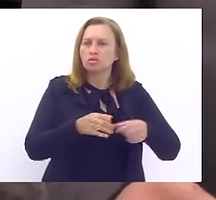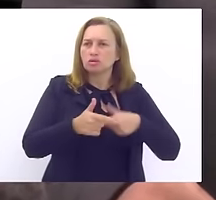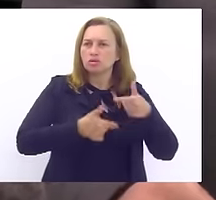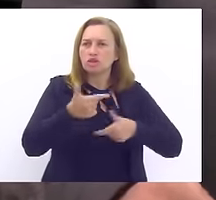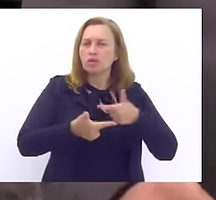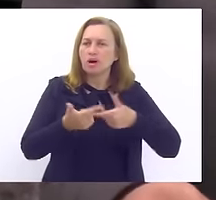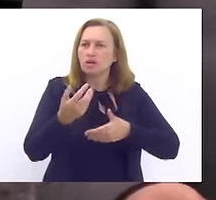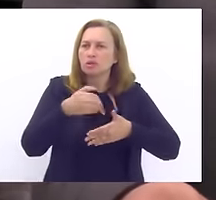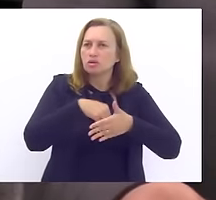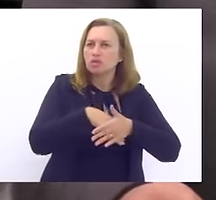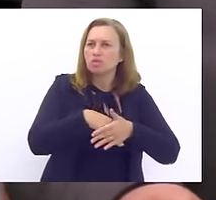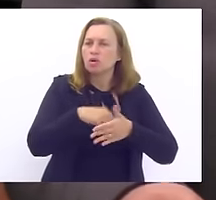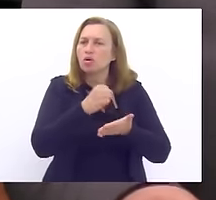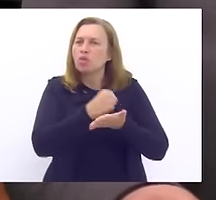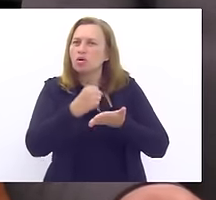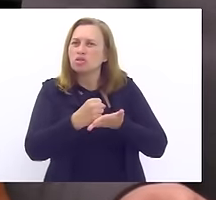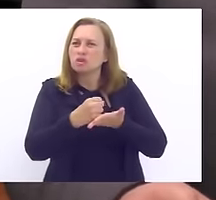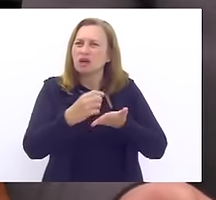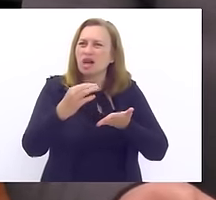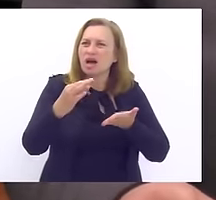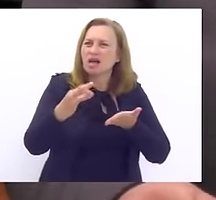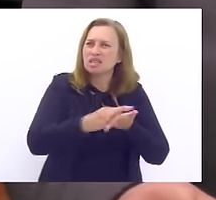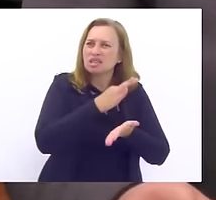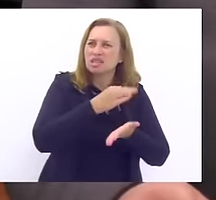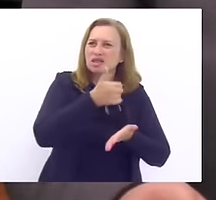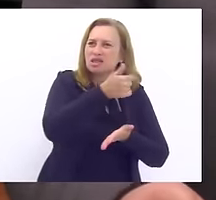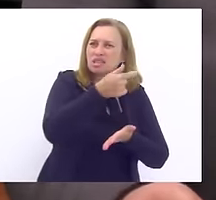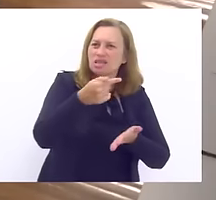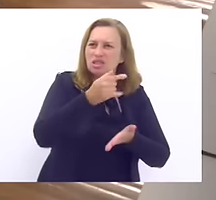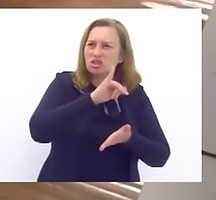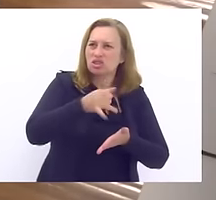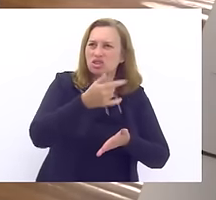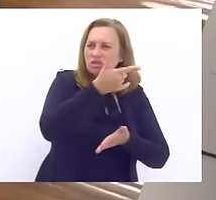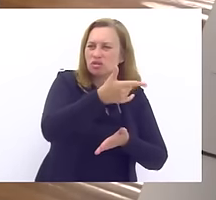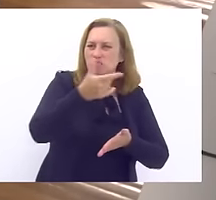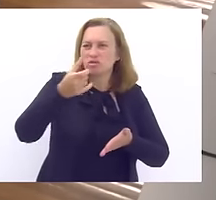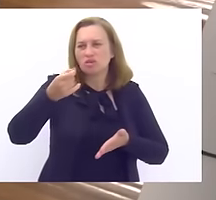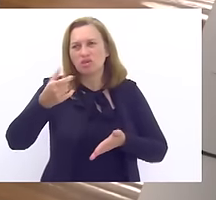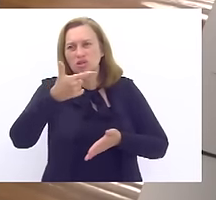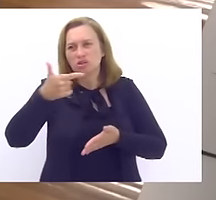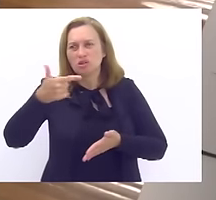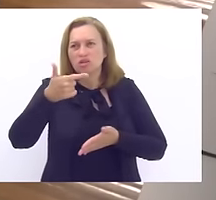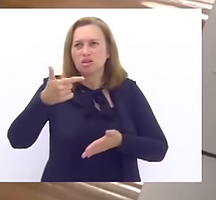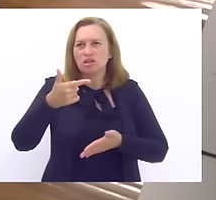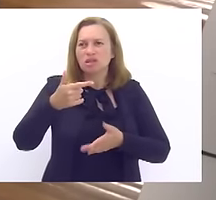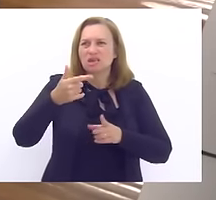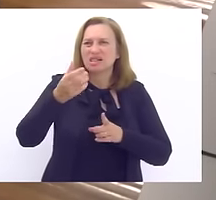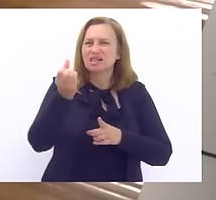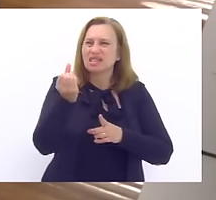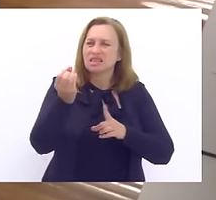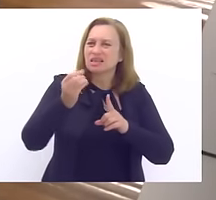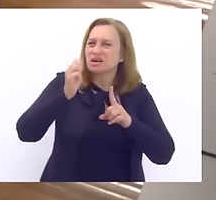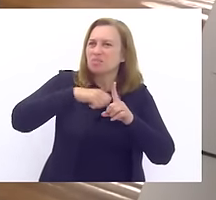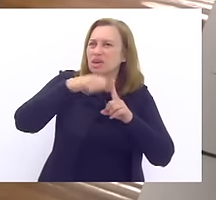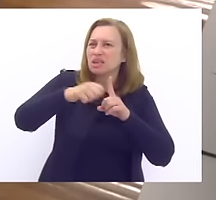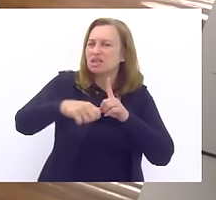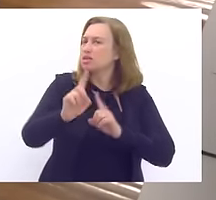contrato está no final o contrato foi assinado em 17 de Janeiro de 2022 e ele tem um prazo de 60 meses